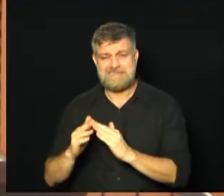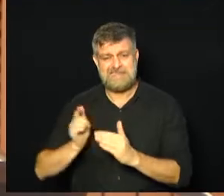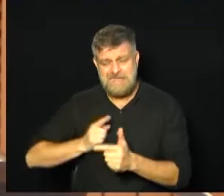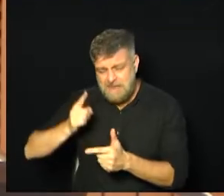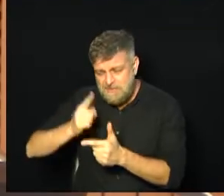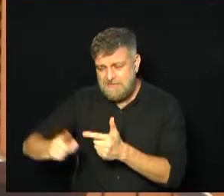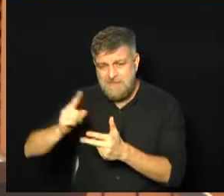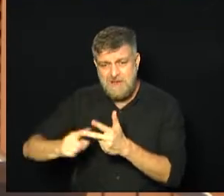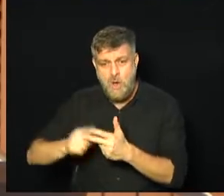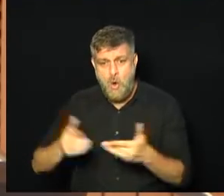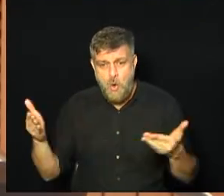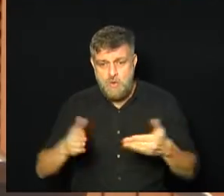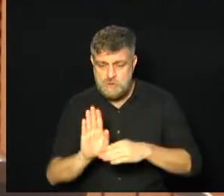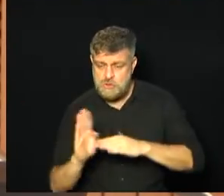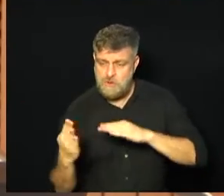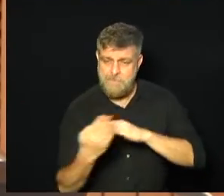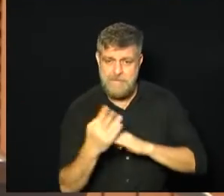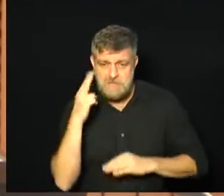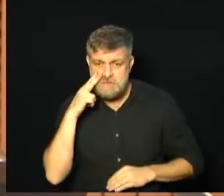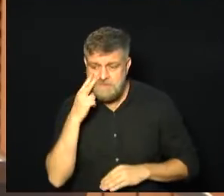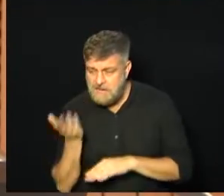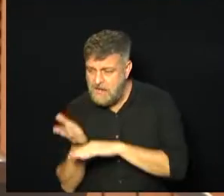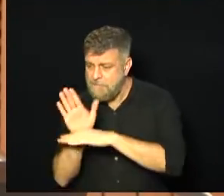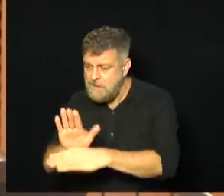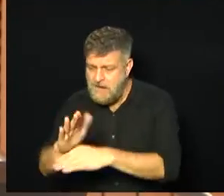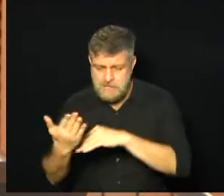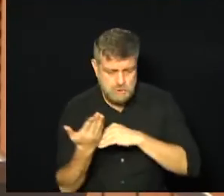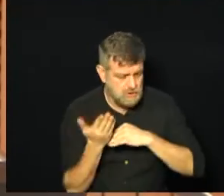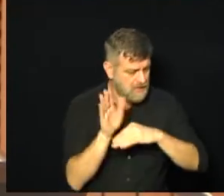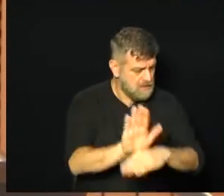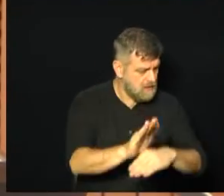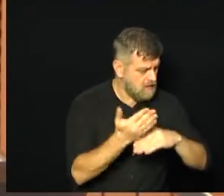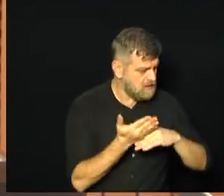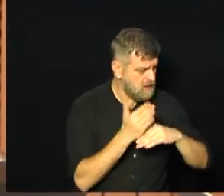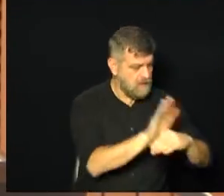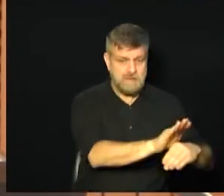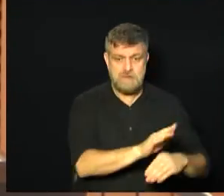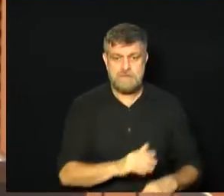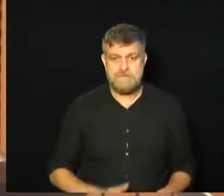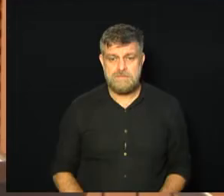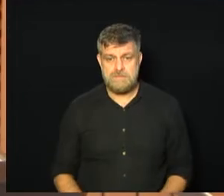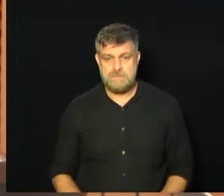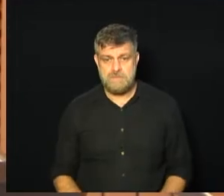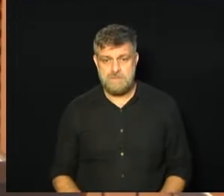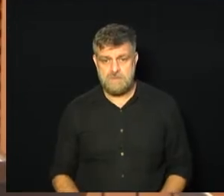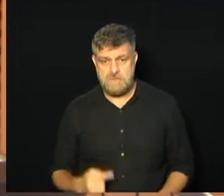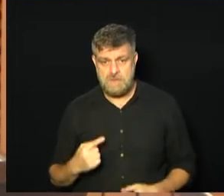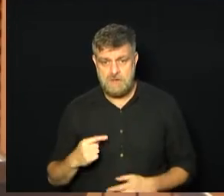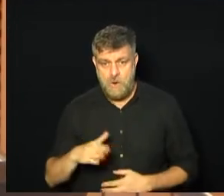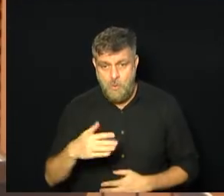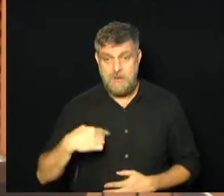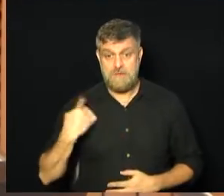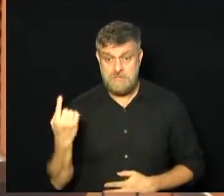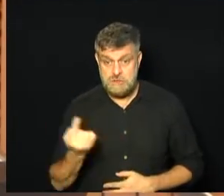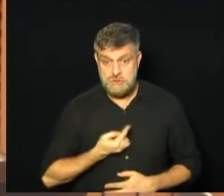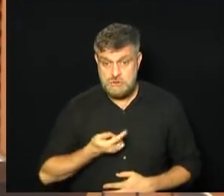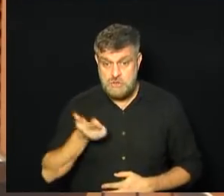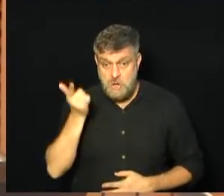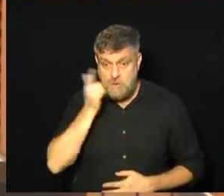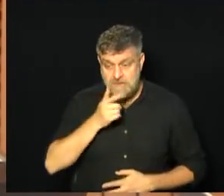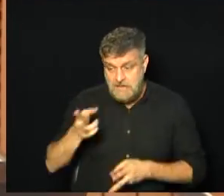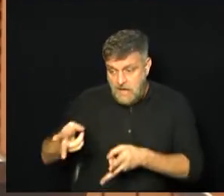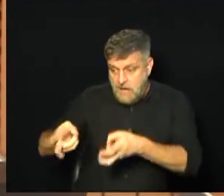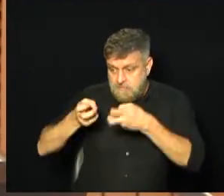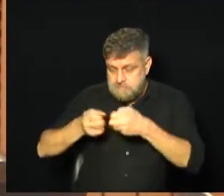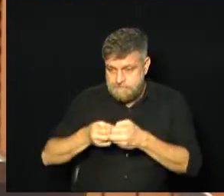pessoas, hoje a gente vê no bairro, as pessoas umas ajudando as outras, tendo essa necessidade disso. Então, assim, quando a gente consegue olhar para isso, ampliar, e a